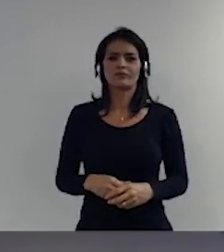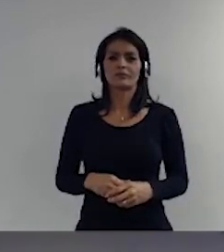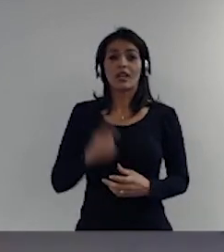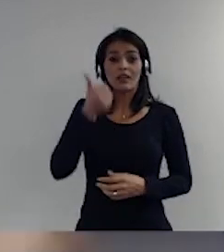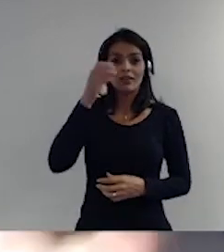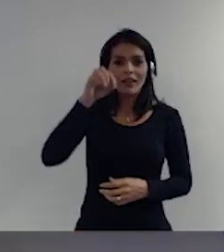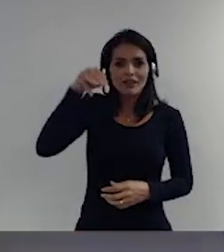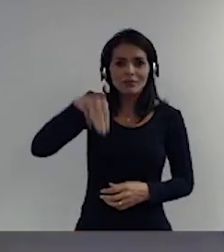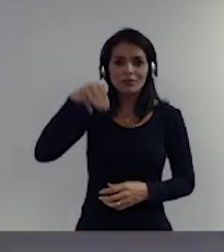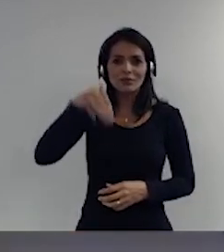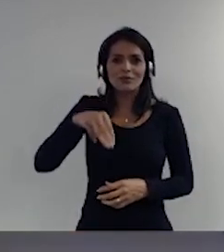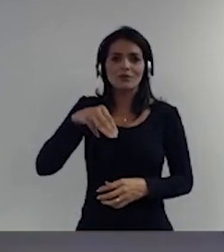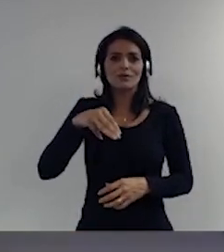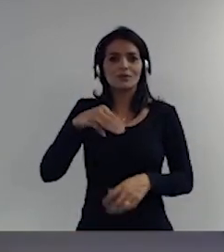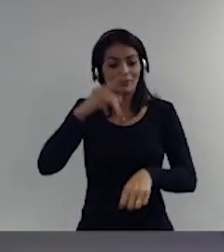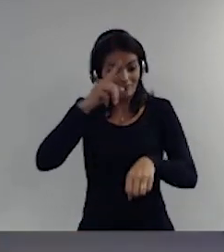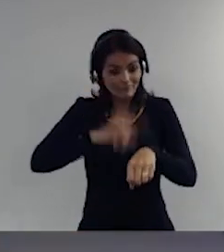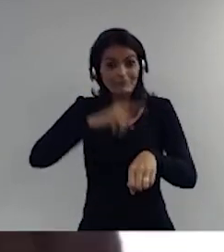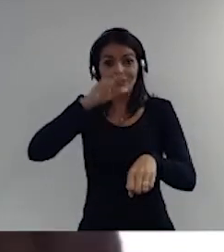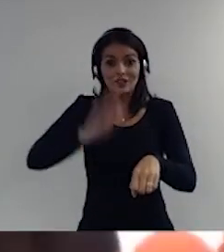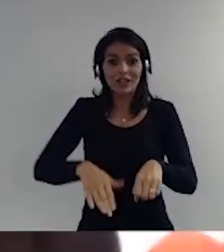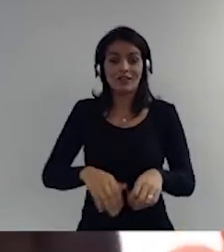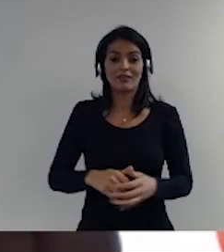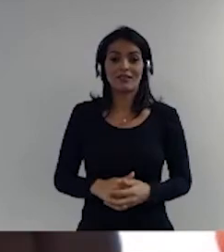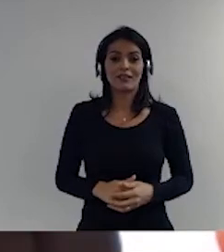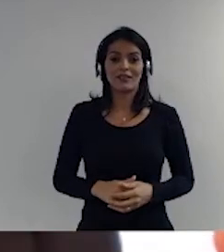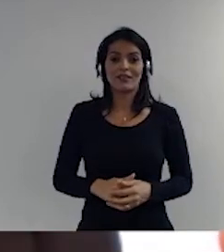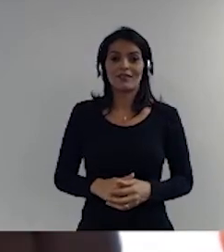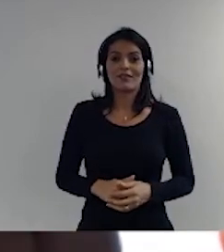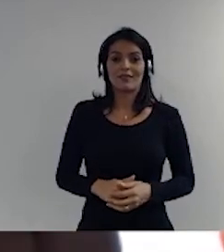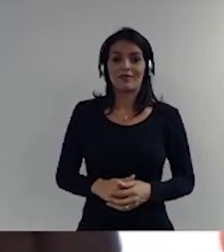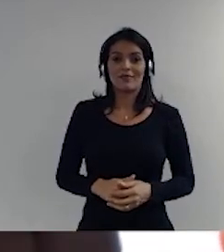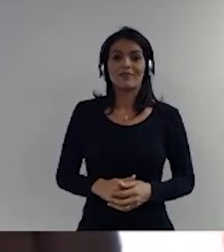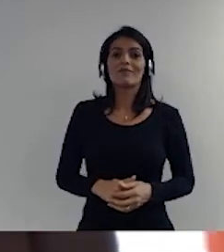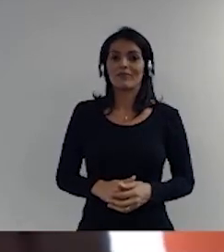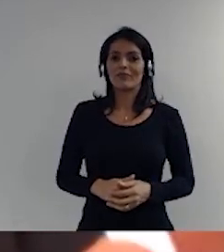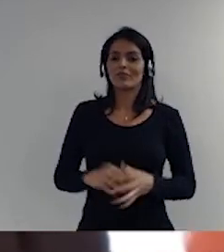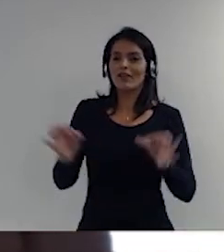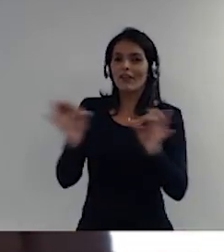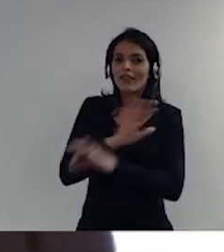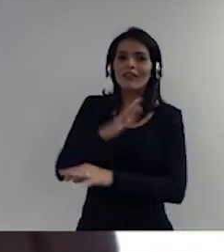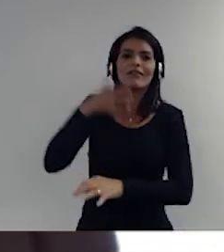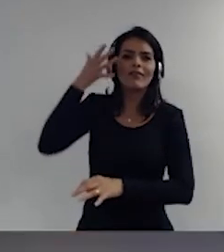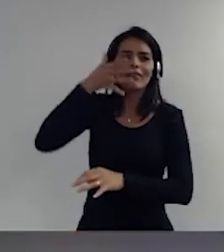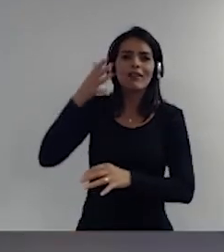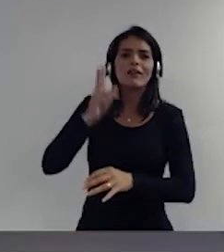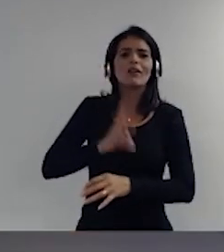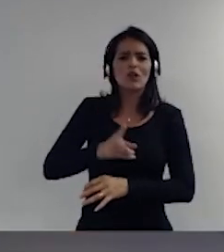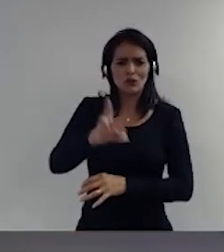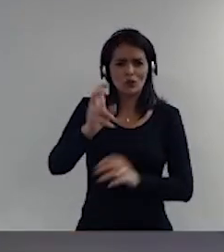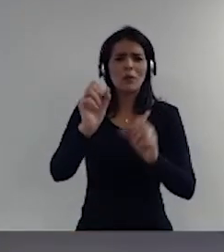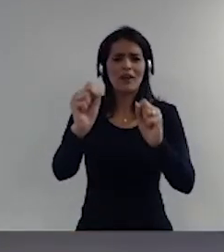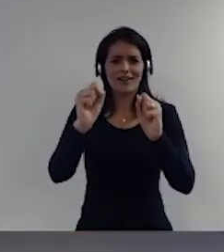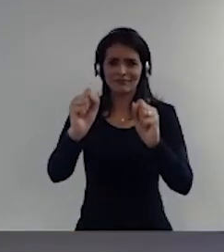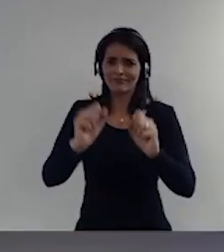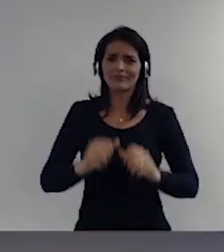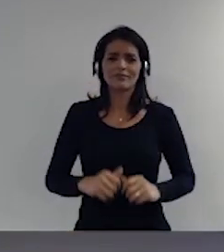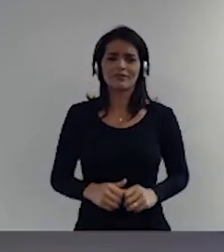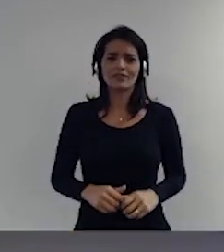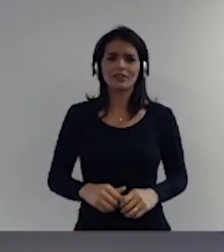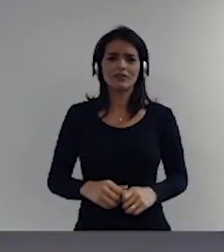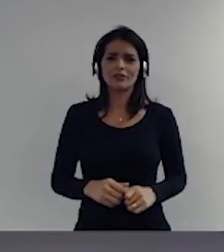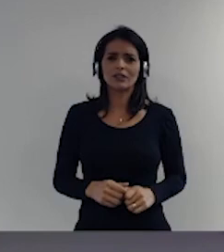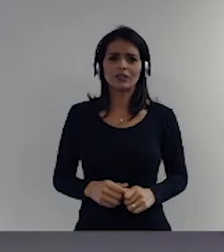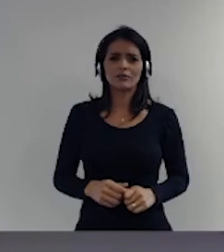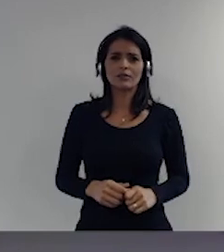10 minutos e vou encerrar aqui. 5 minutos para fazer suas considerações finais. Pode continuar. Perfeito. Lhe agradeço